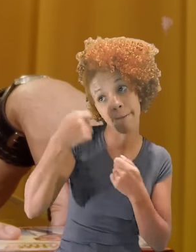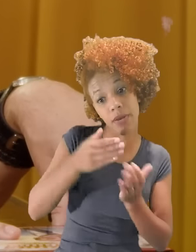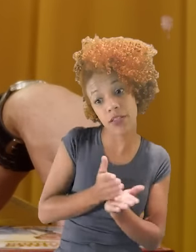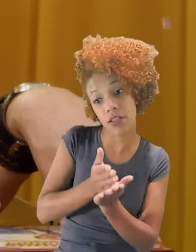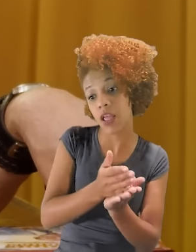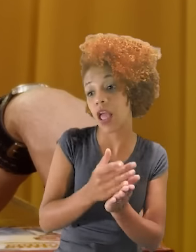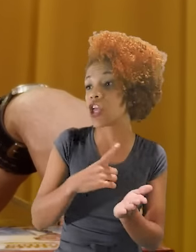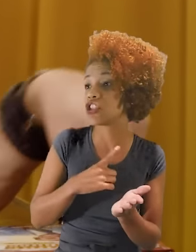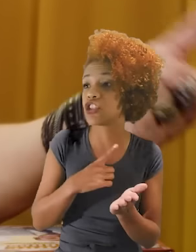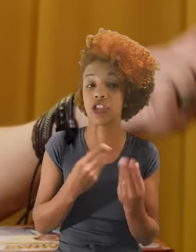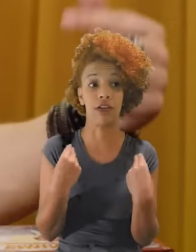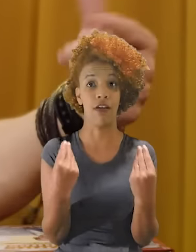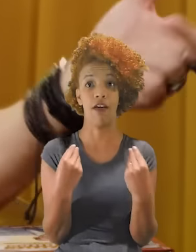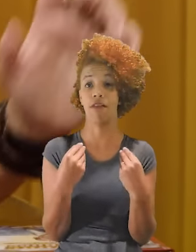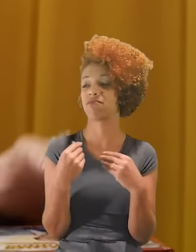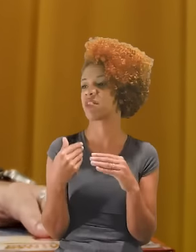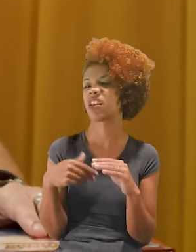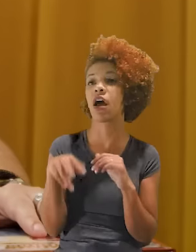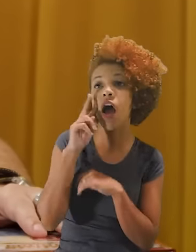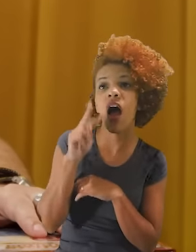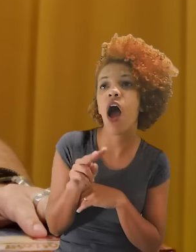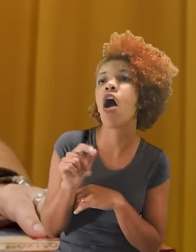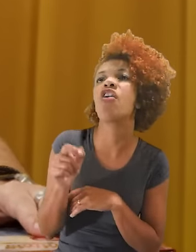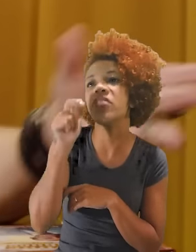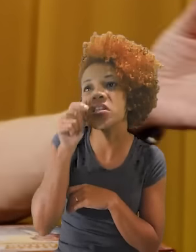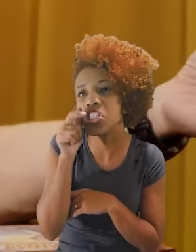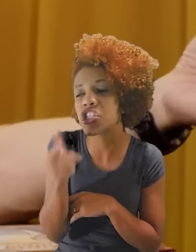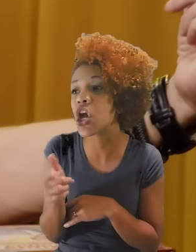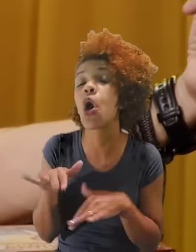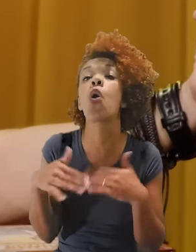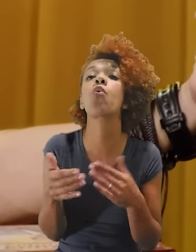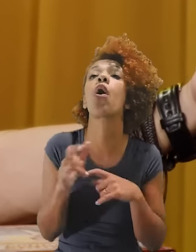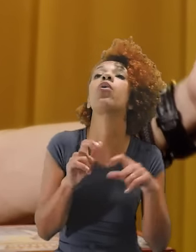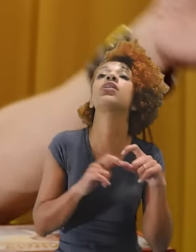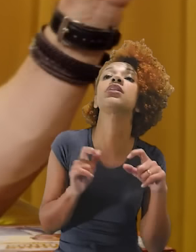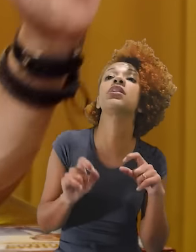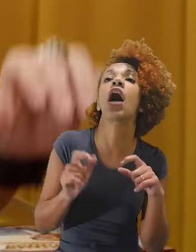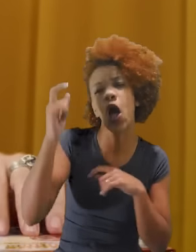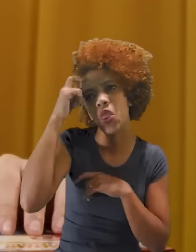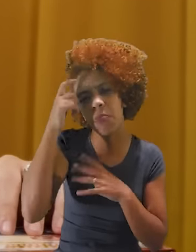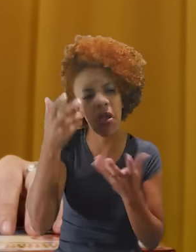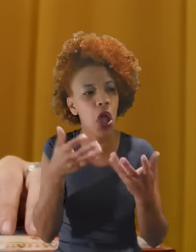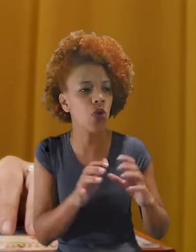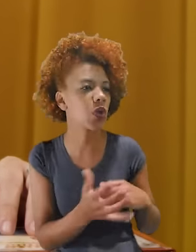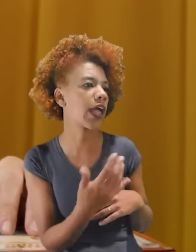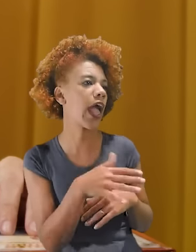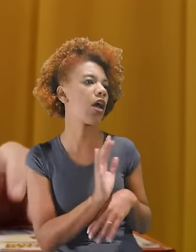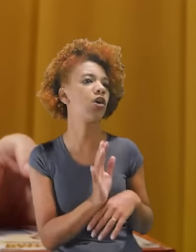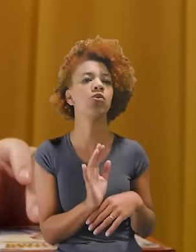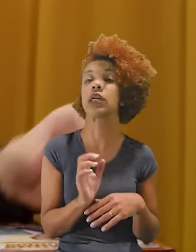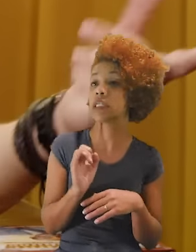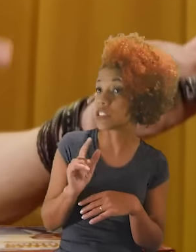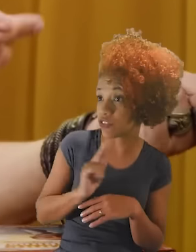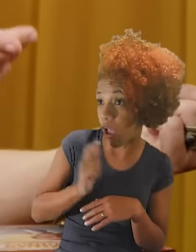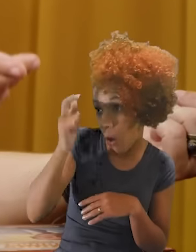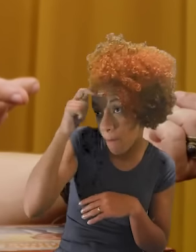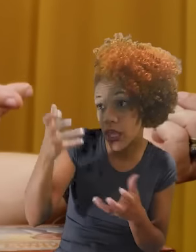Mickey, tinha esse absurdo da galera sair. Ah, vem assistir, não sei o quê. Ah, então, qual é o desenho antes? Não é do Mickey? Ah, então não vou ver. Ia vir em outro cinema. Então, assim,